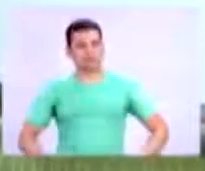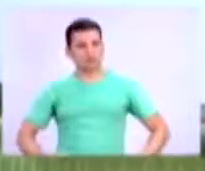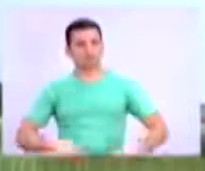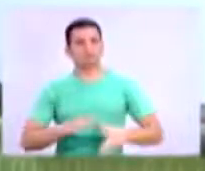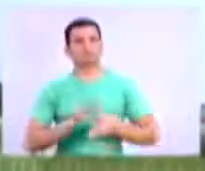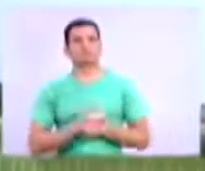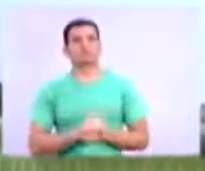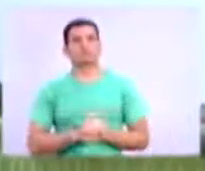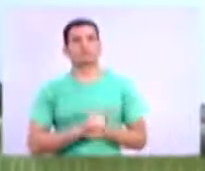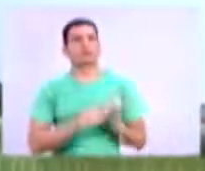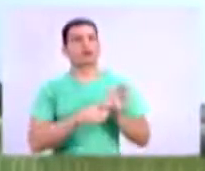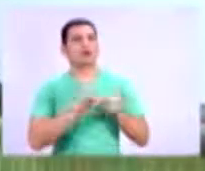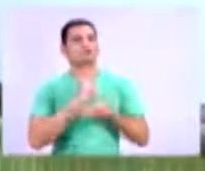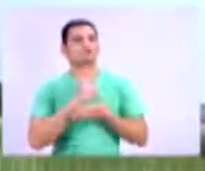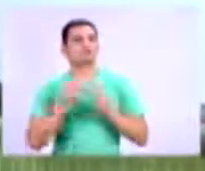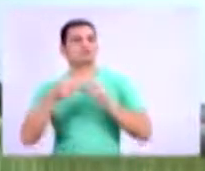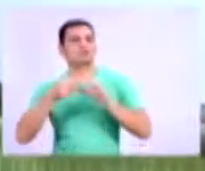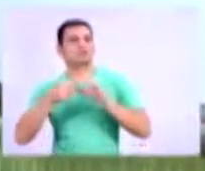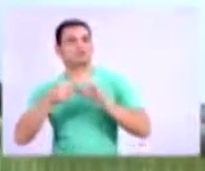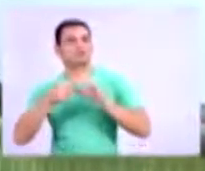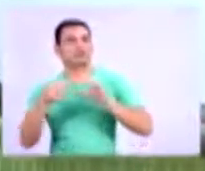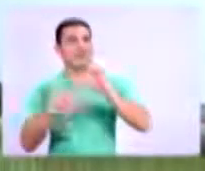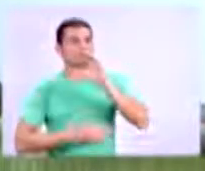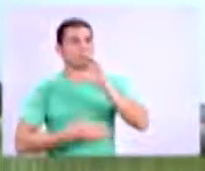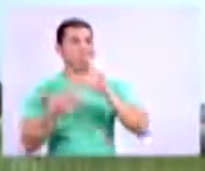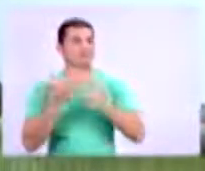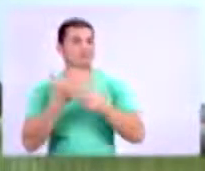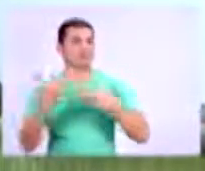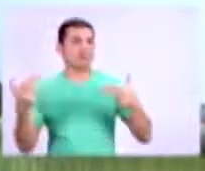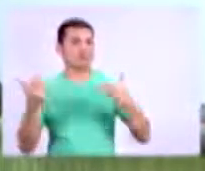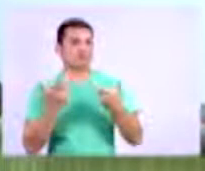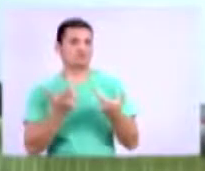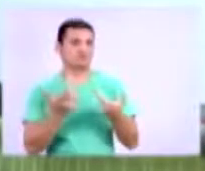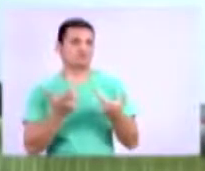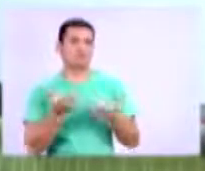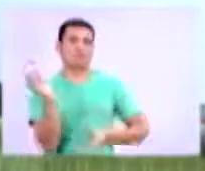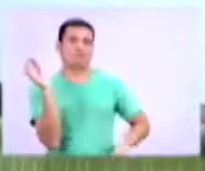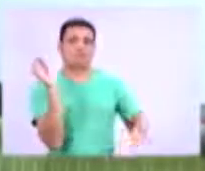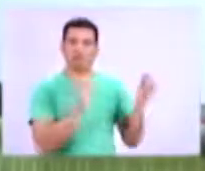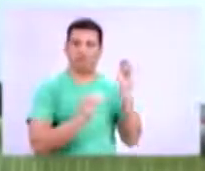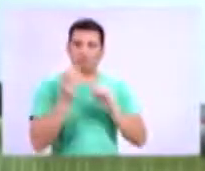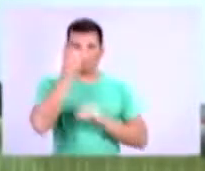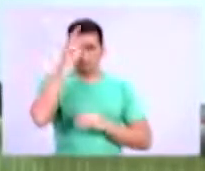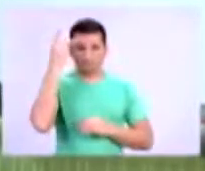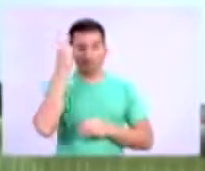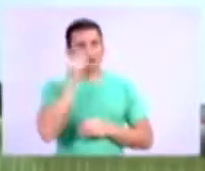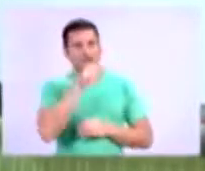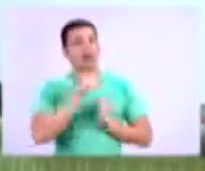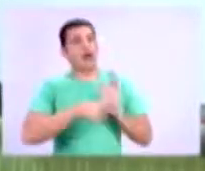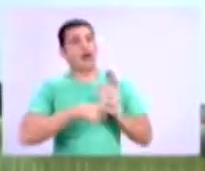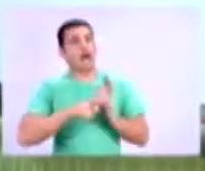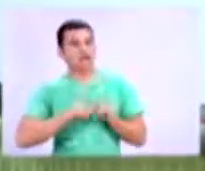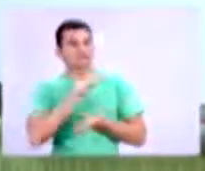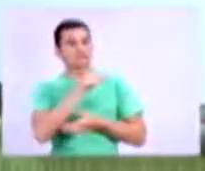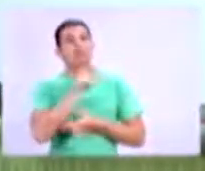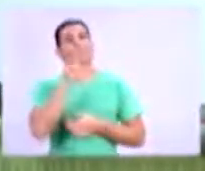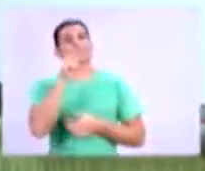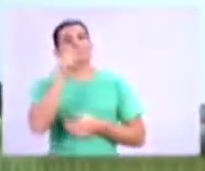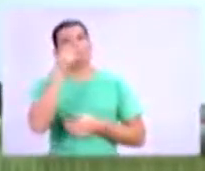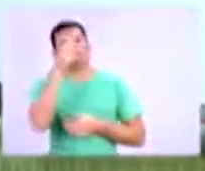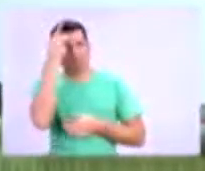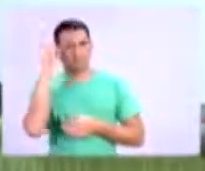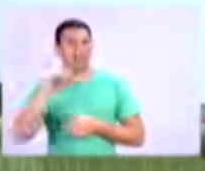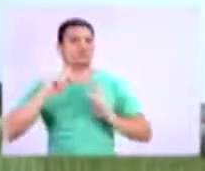essas características ou todos esses rótulos que se colocam nas pessoas, as pessoas são seres humanos.